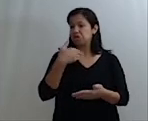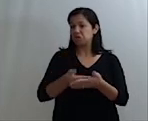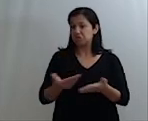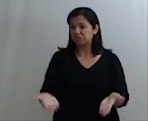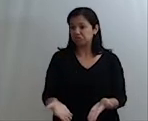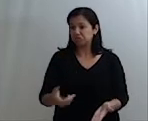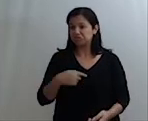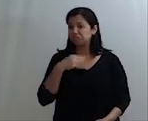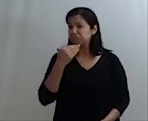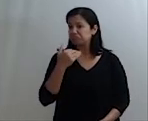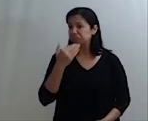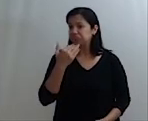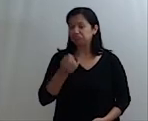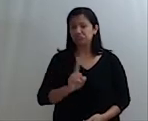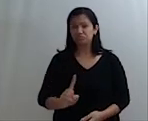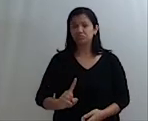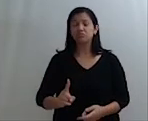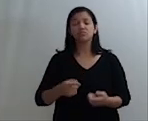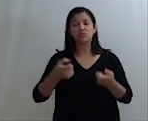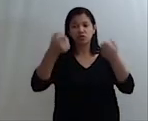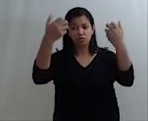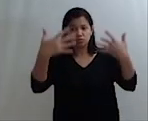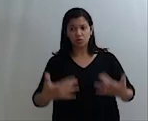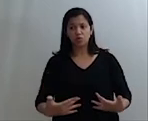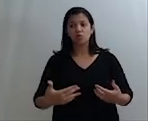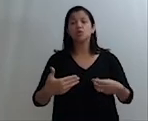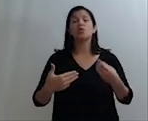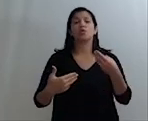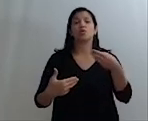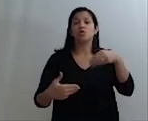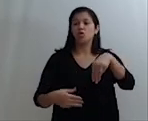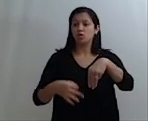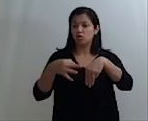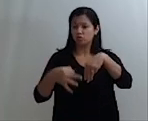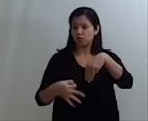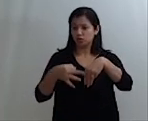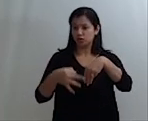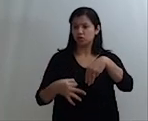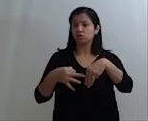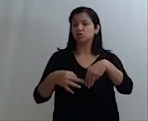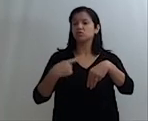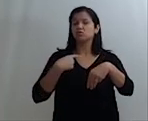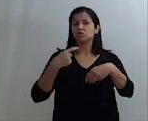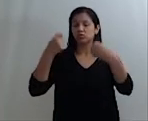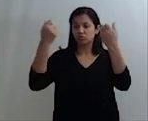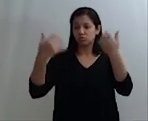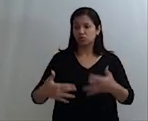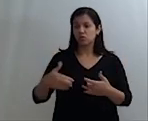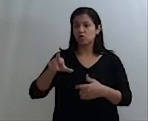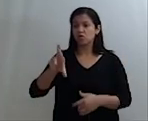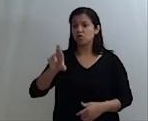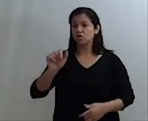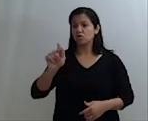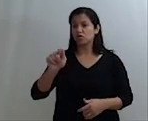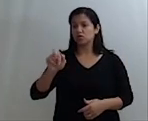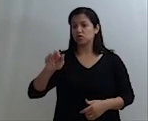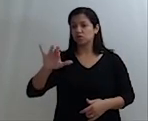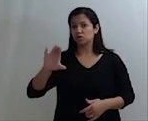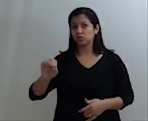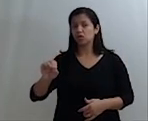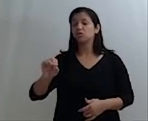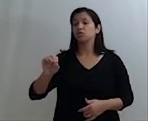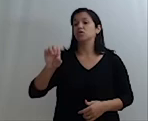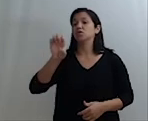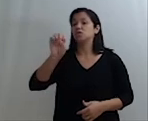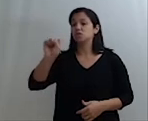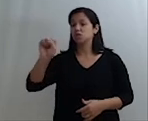Rogério eset no julgamento daquele HC de do de Santa Catarina que voto maravilhoso